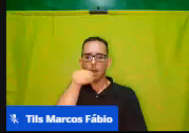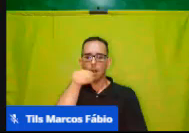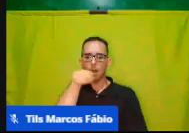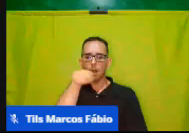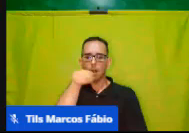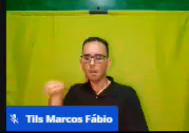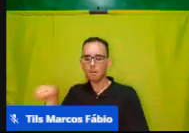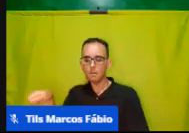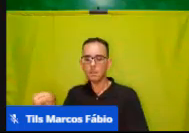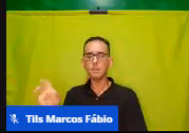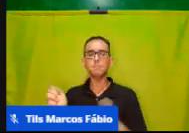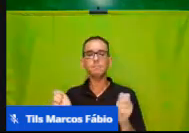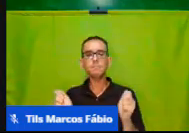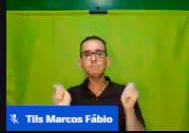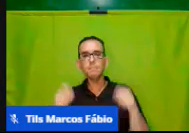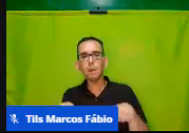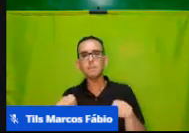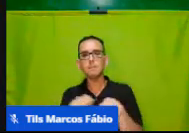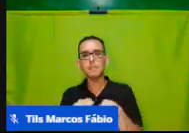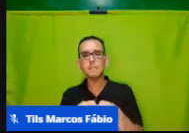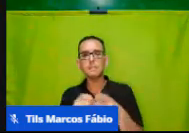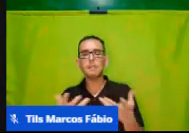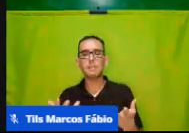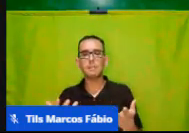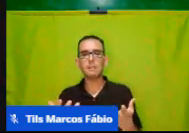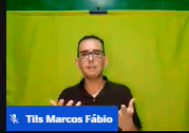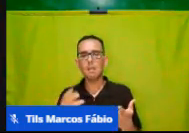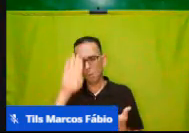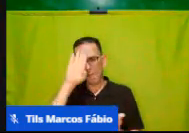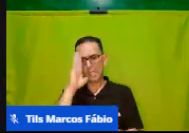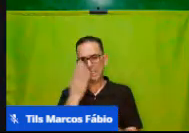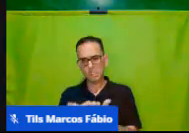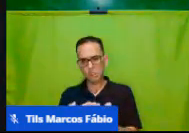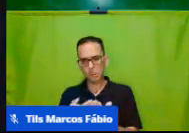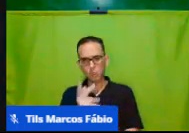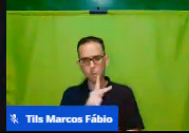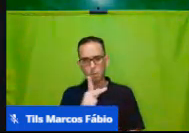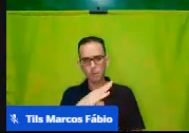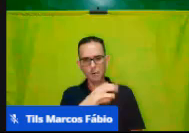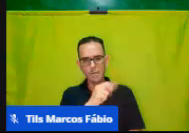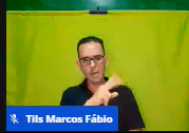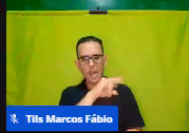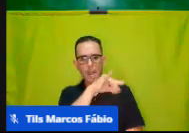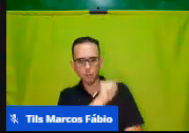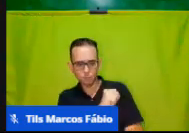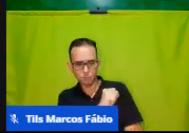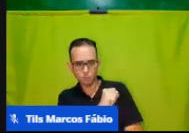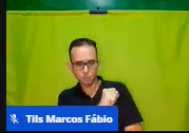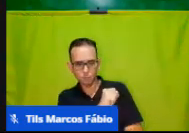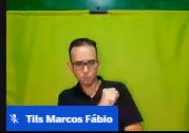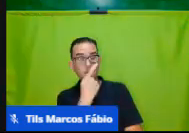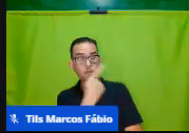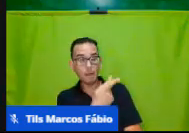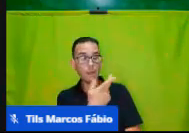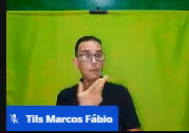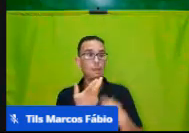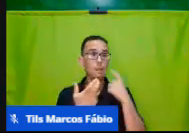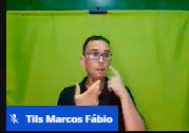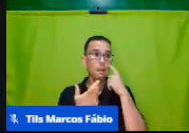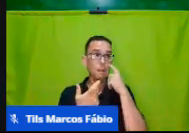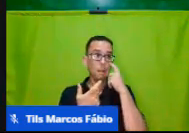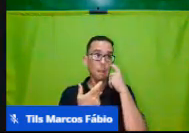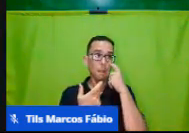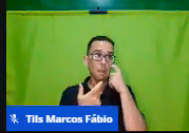E para você, eu creio, o professor Carlos talvez comente rapidinho, que ele seja bem, como